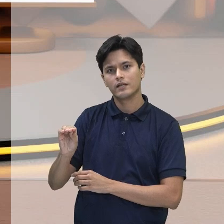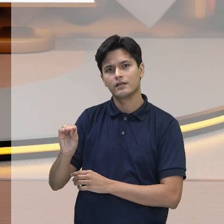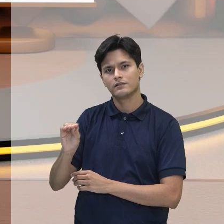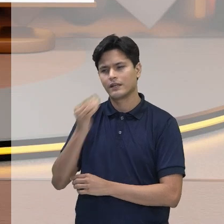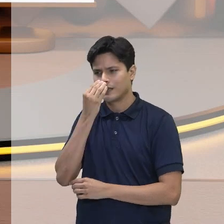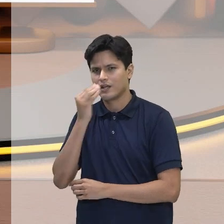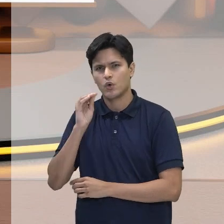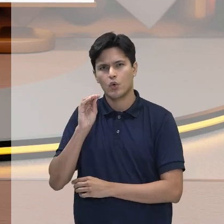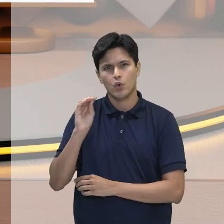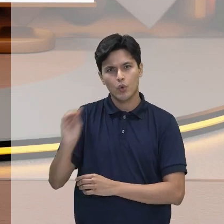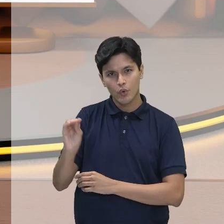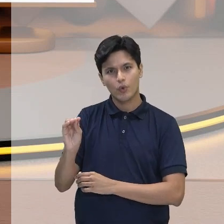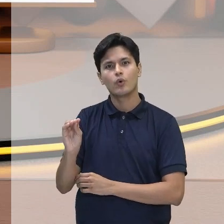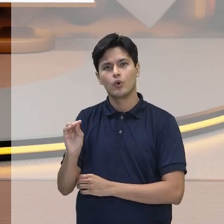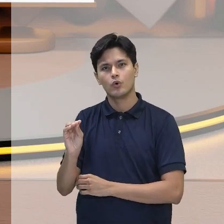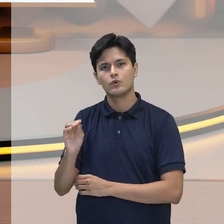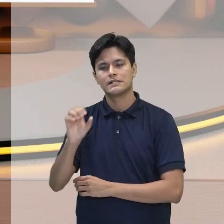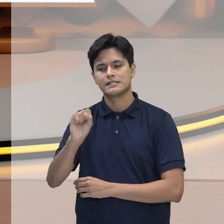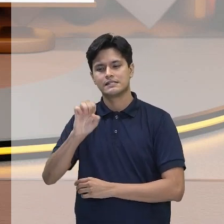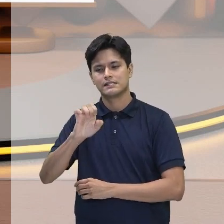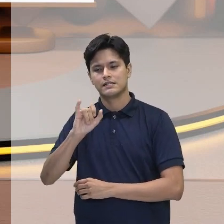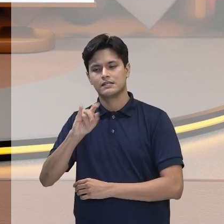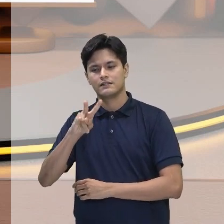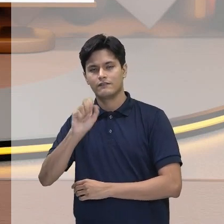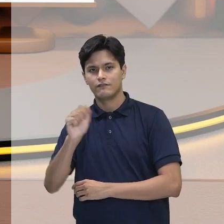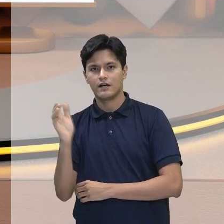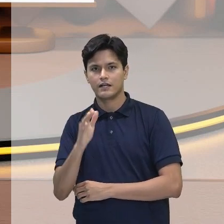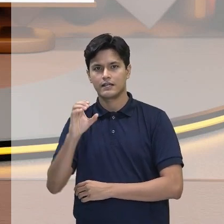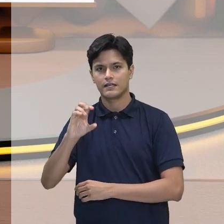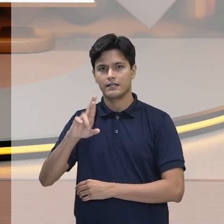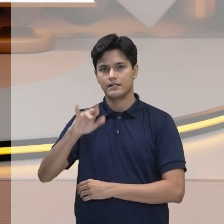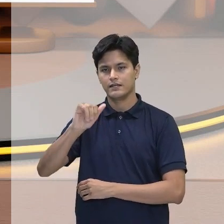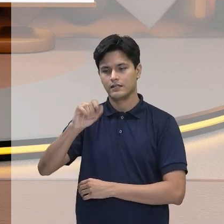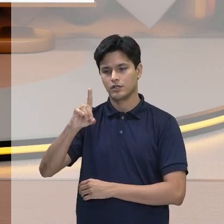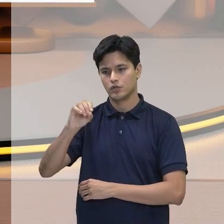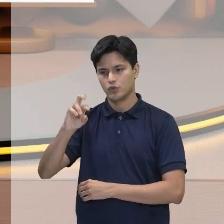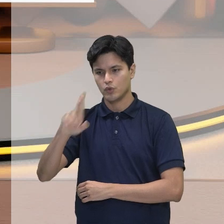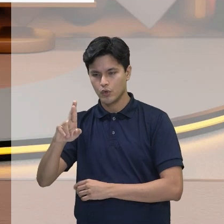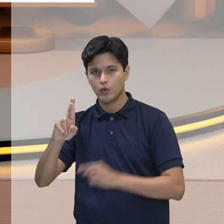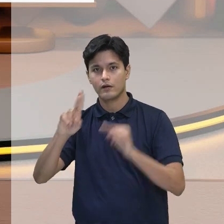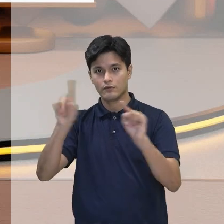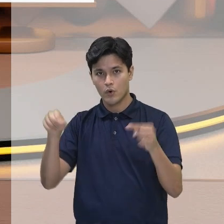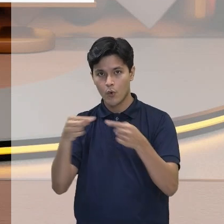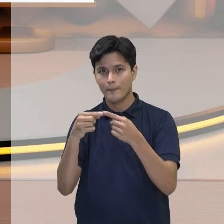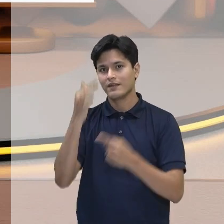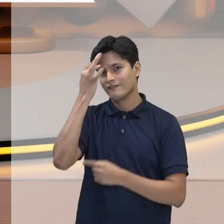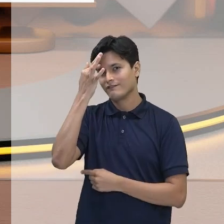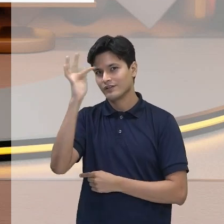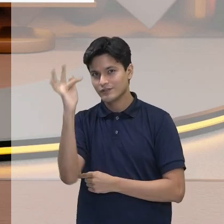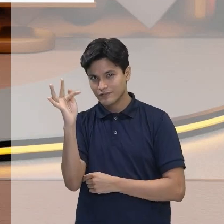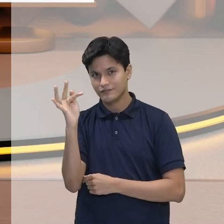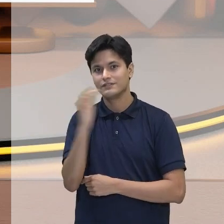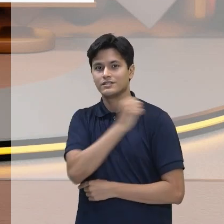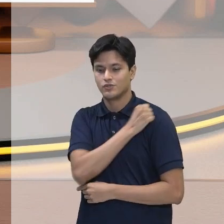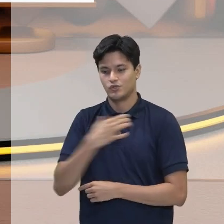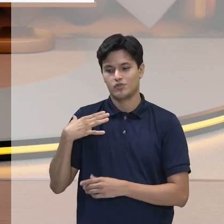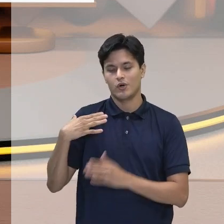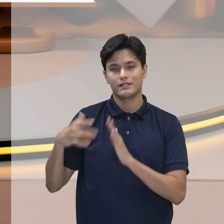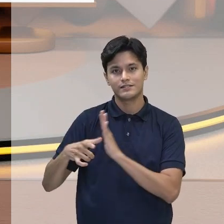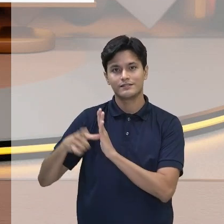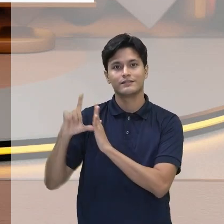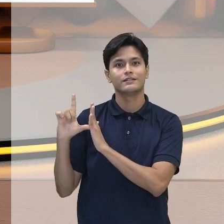criadora da mente humana, aquela filosofia anterior a Sócrates. Ele diz que a partir de Sócrates,